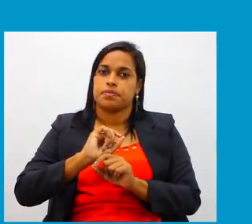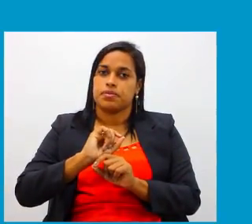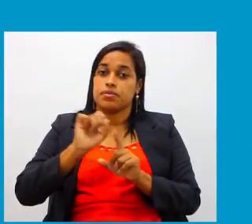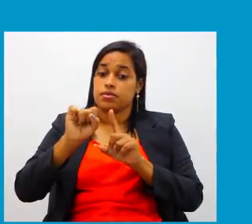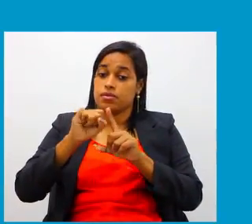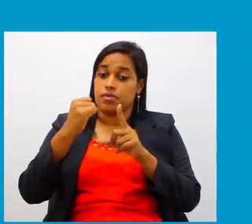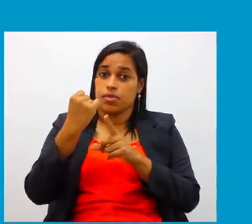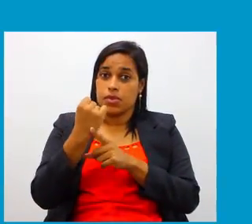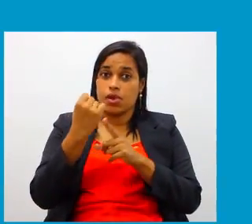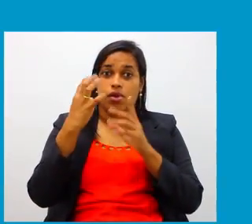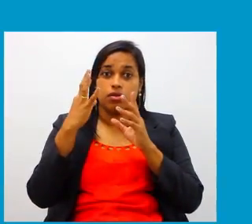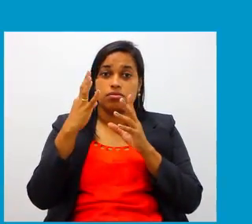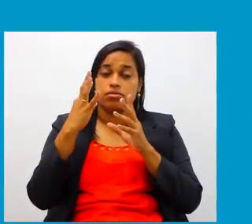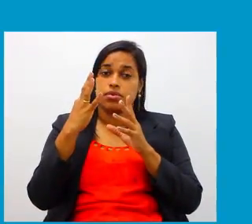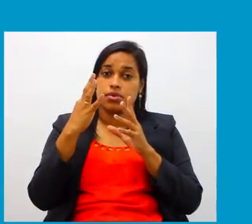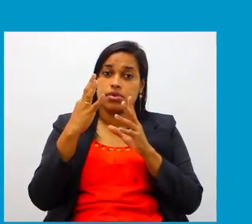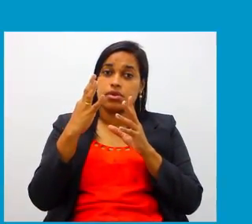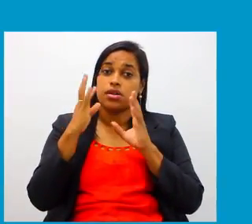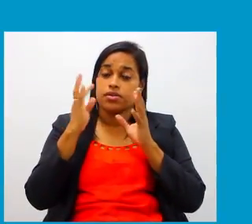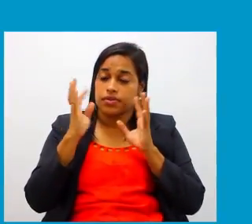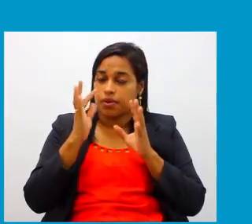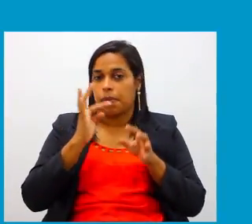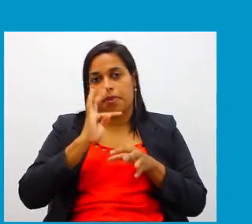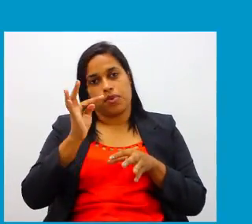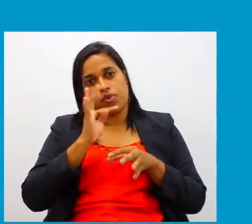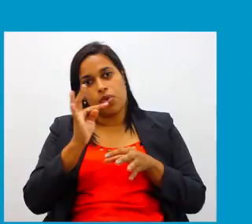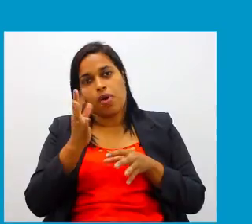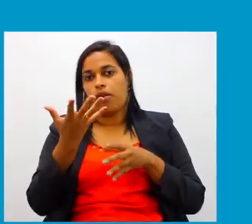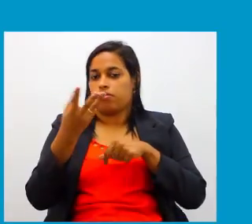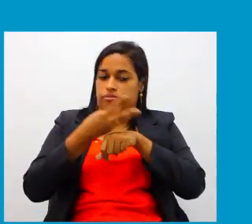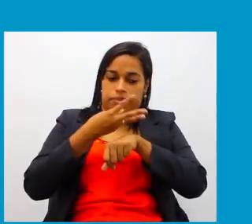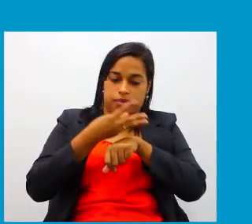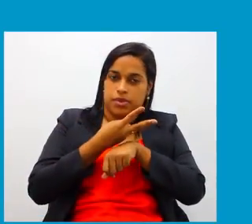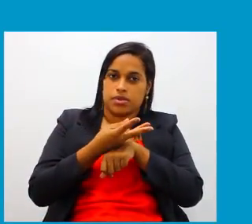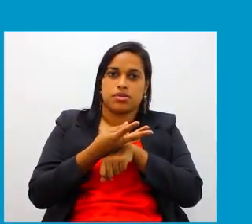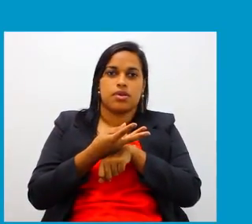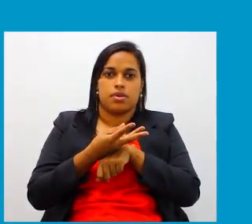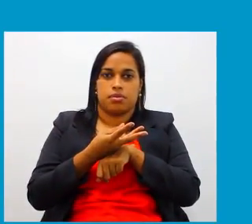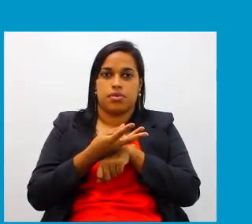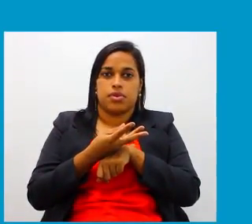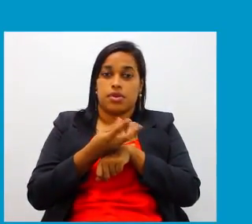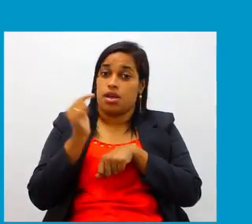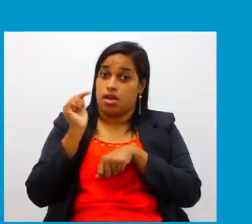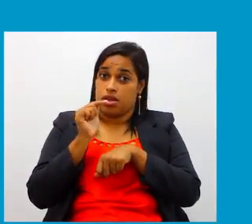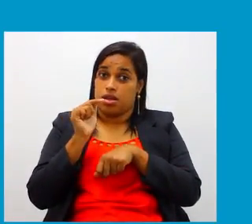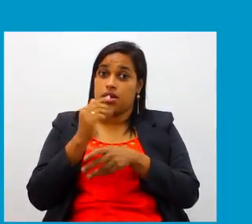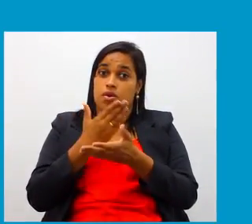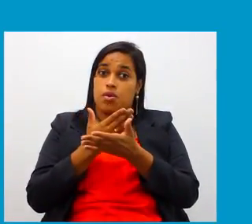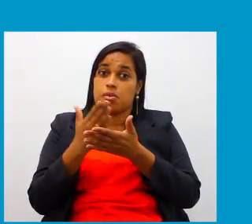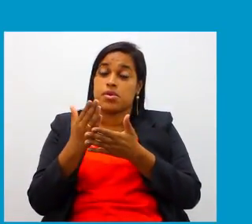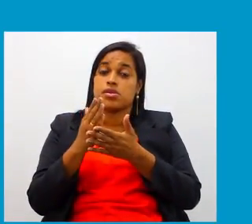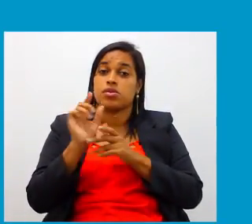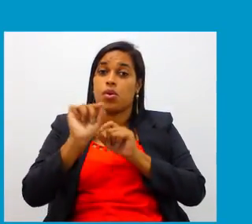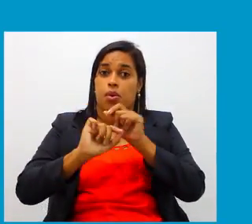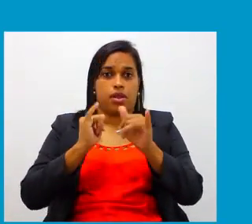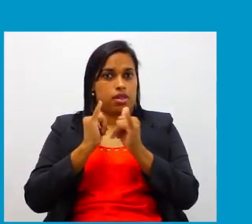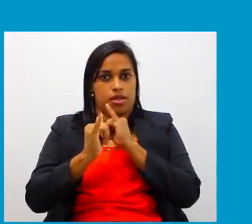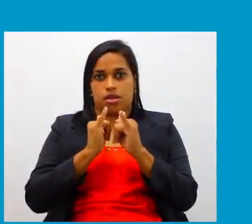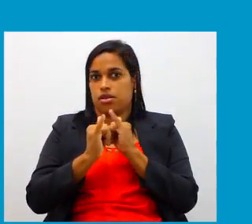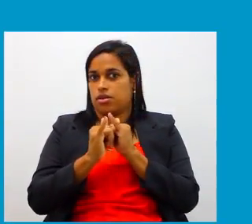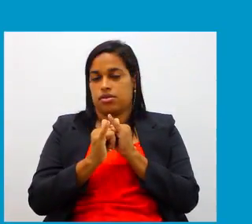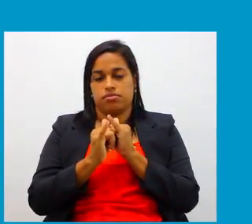elas não começam através da internet como a gente acaba pensando, né? A rede social surge com a internet.